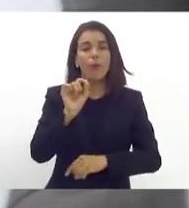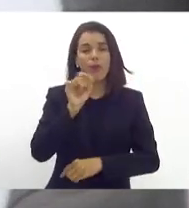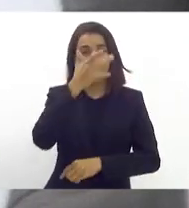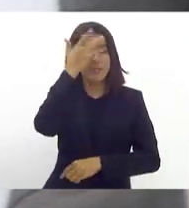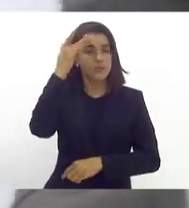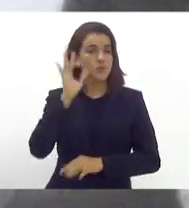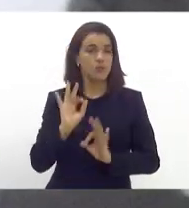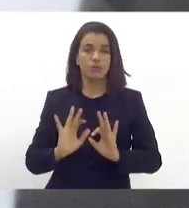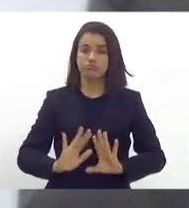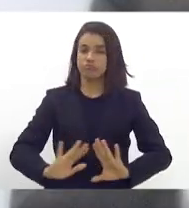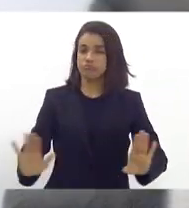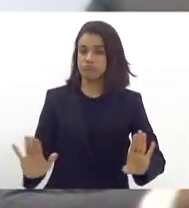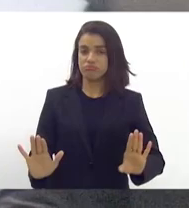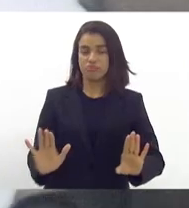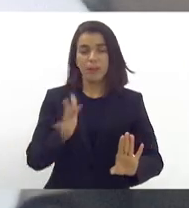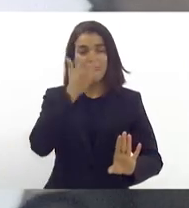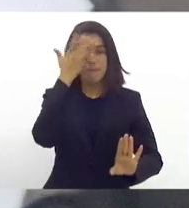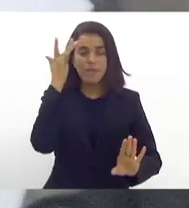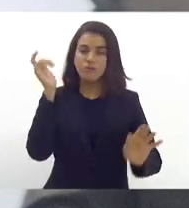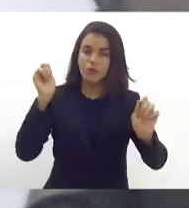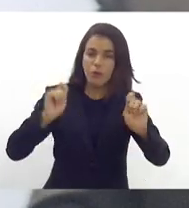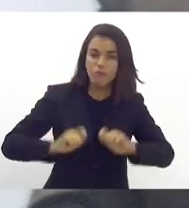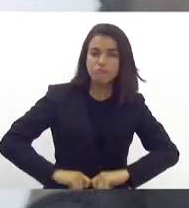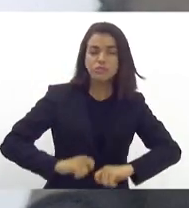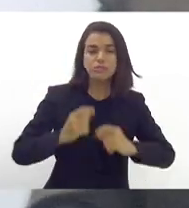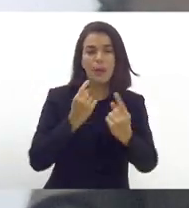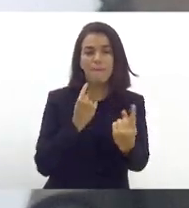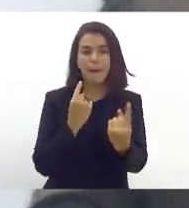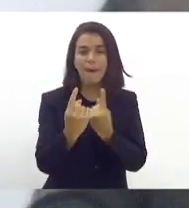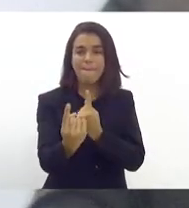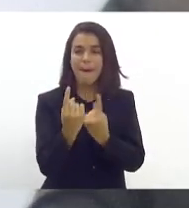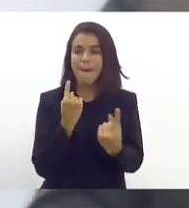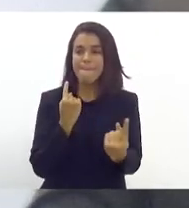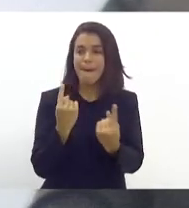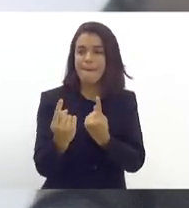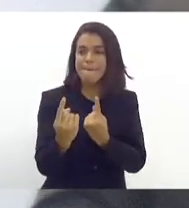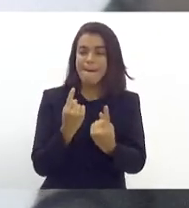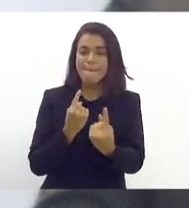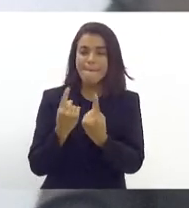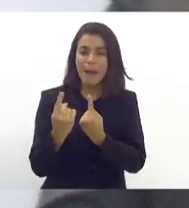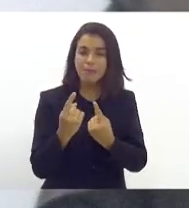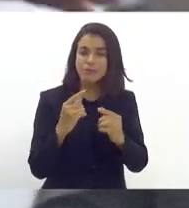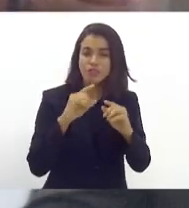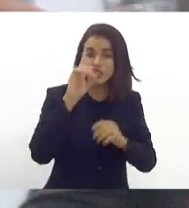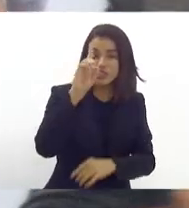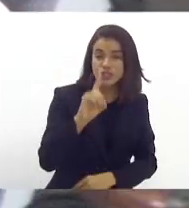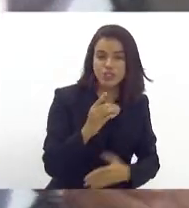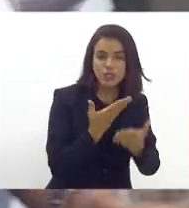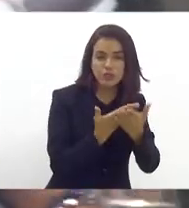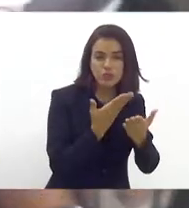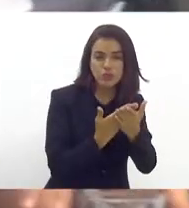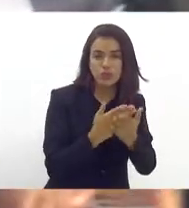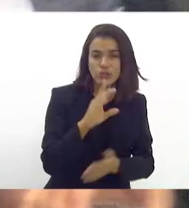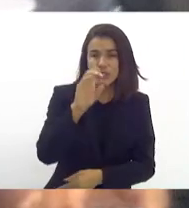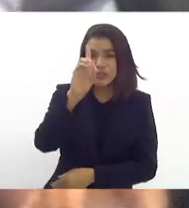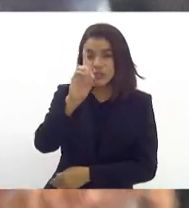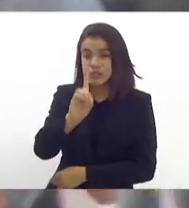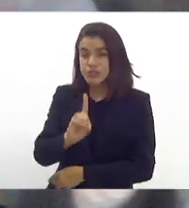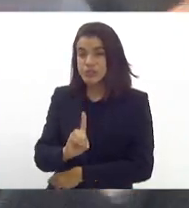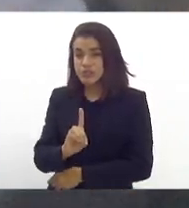ponto pessoas que consigam ir e vir que tenham direito a estudo tenam direito a